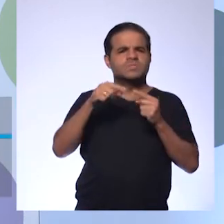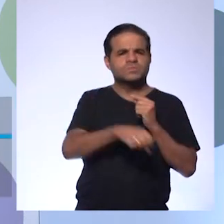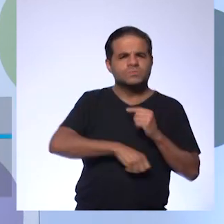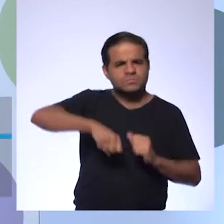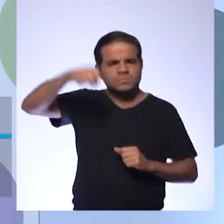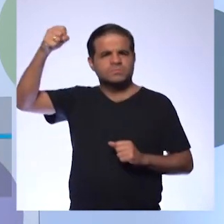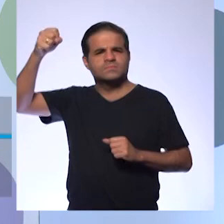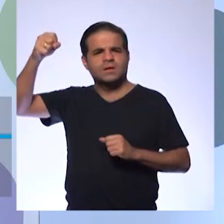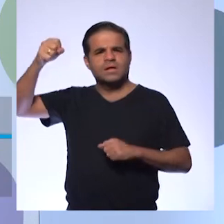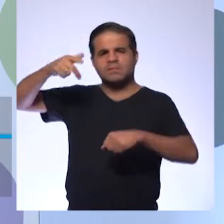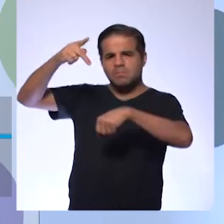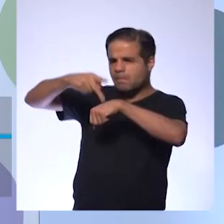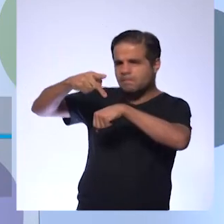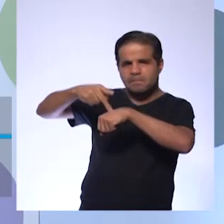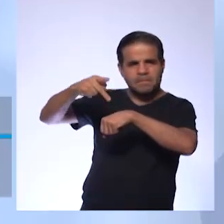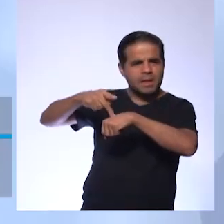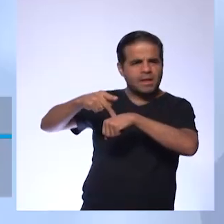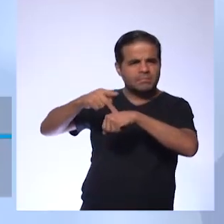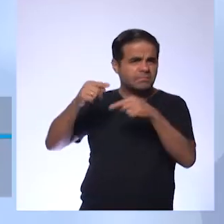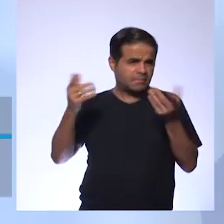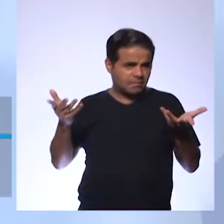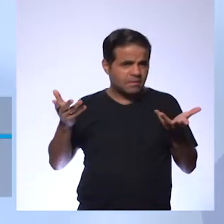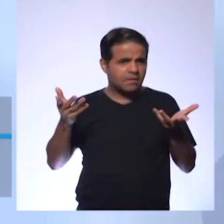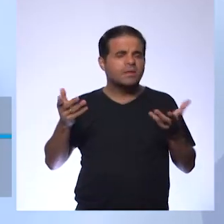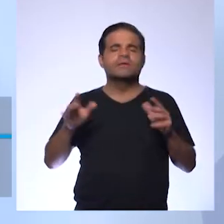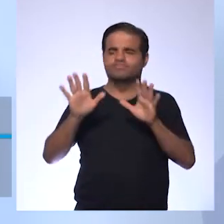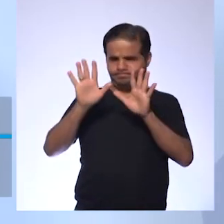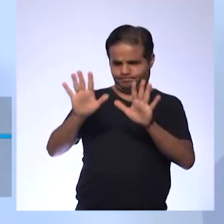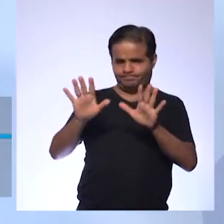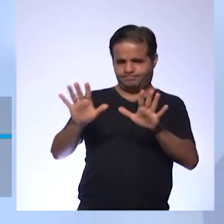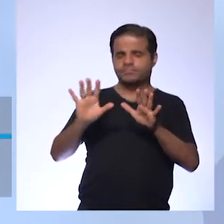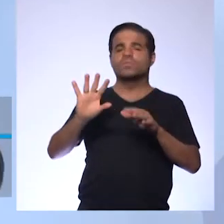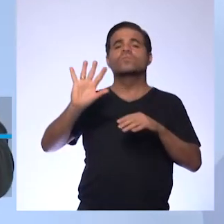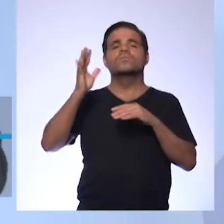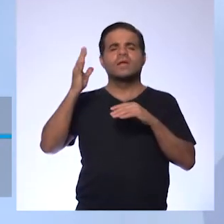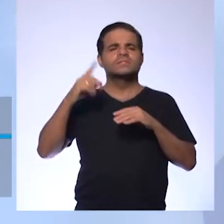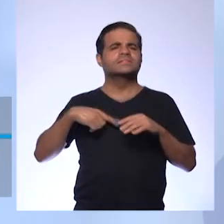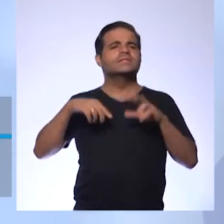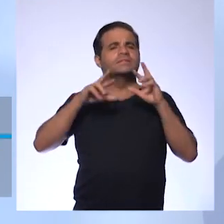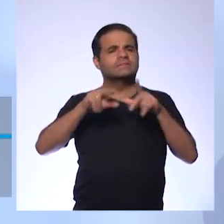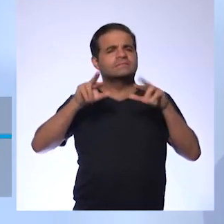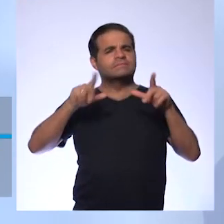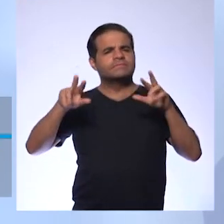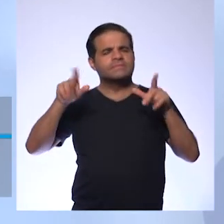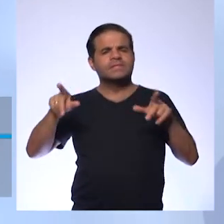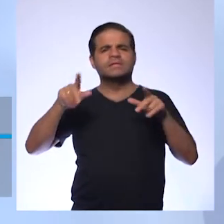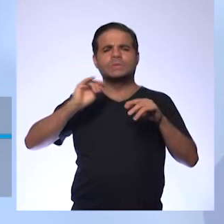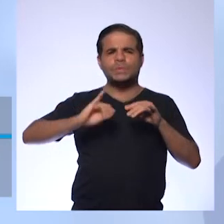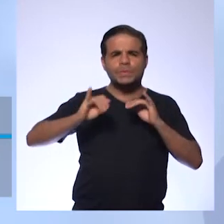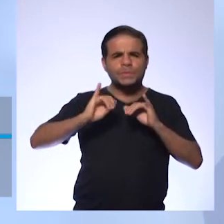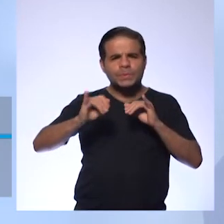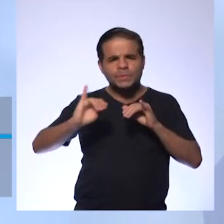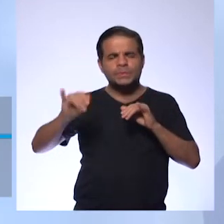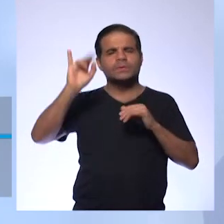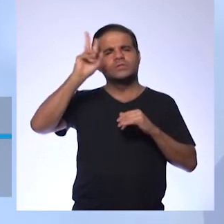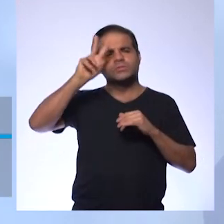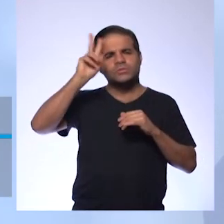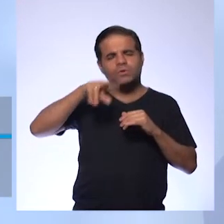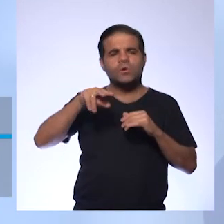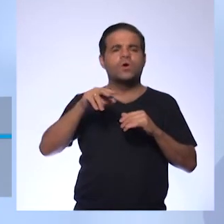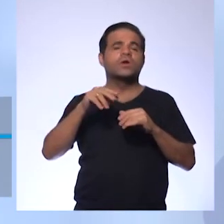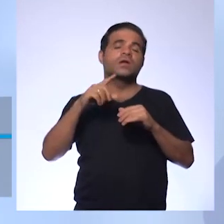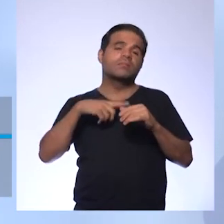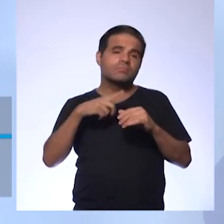numa pedra. Olha isso aí. Gente, ó, é assim. O que acontece? Existem várias narrativas, né, que envolvem um